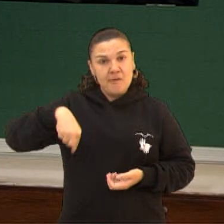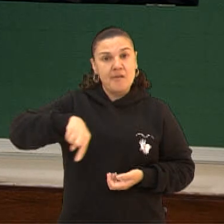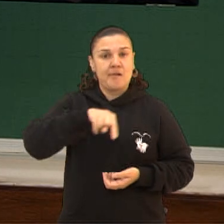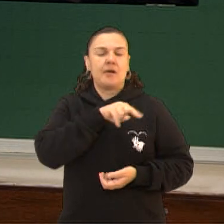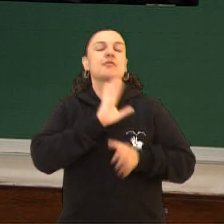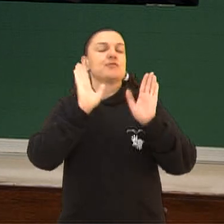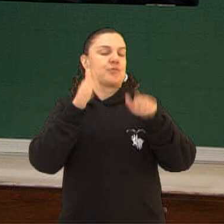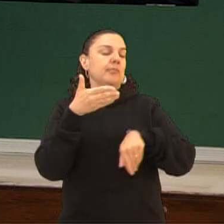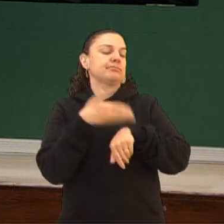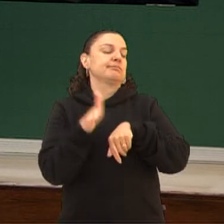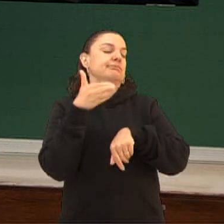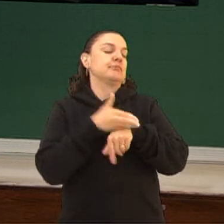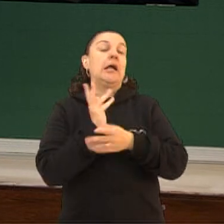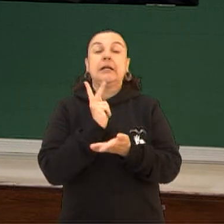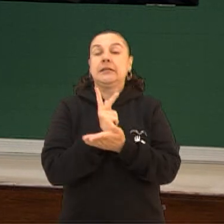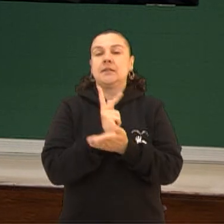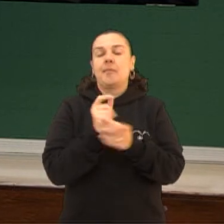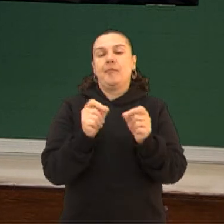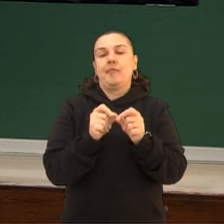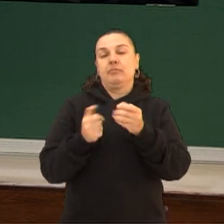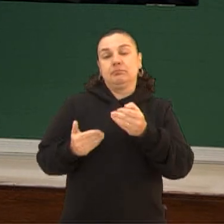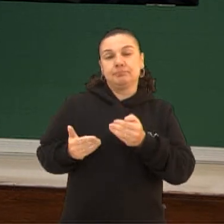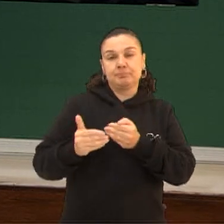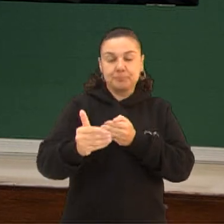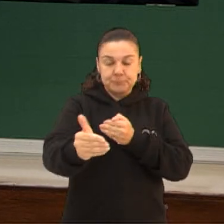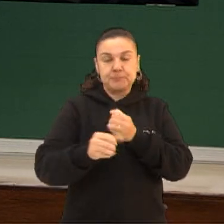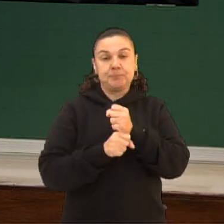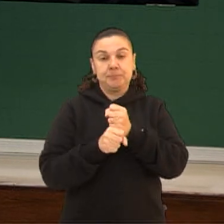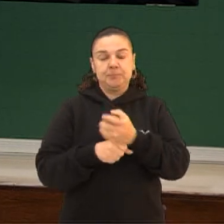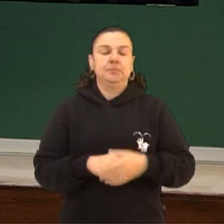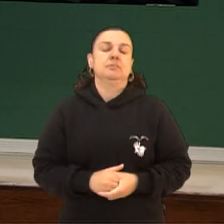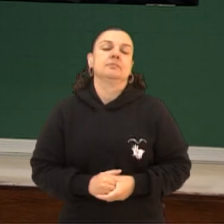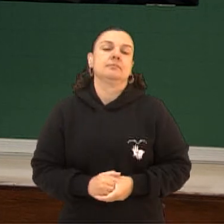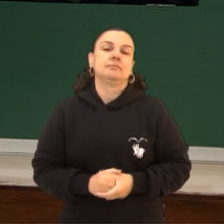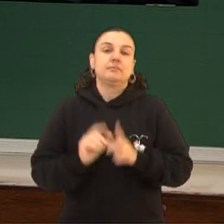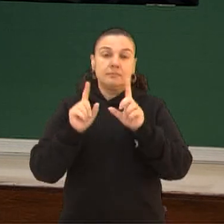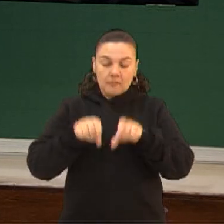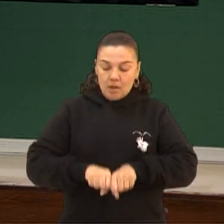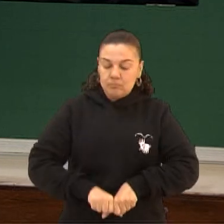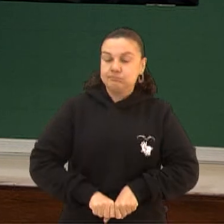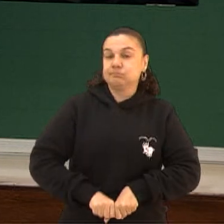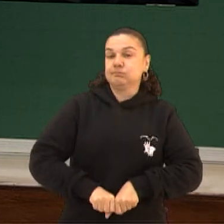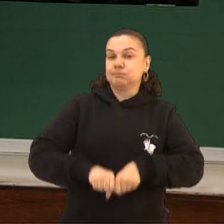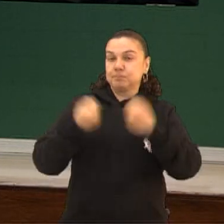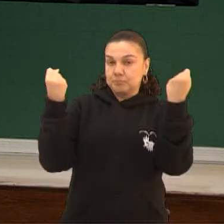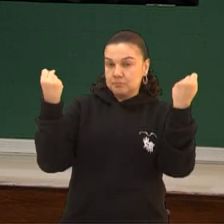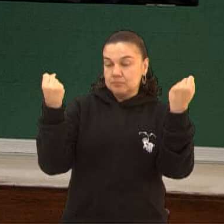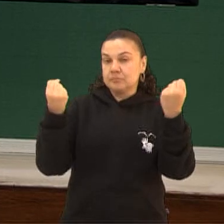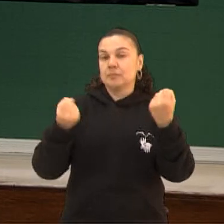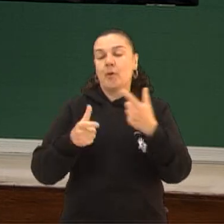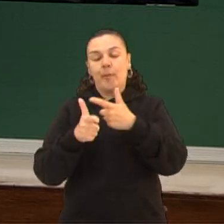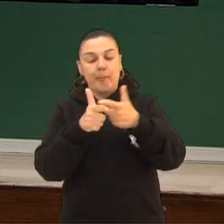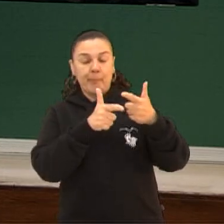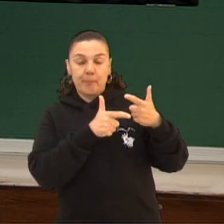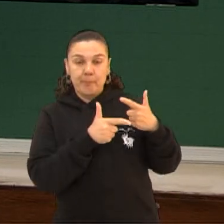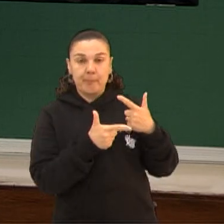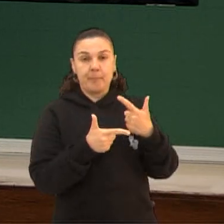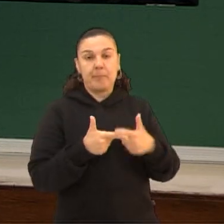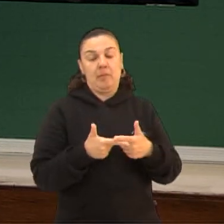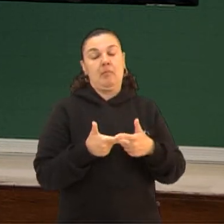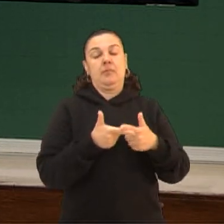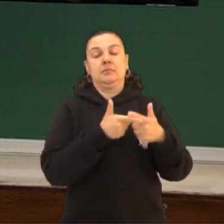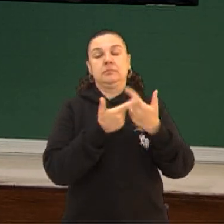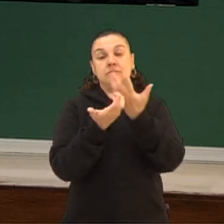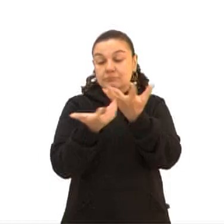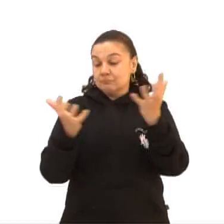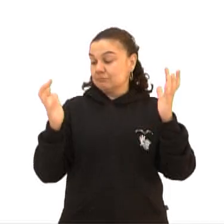temos praticado, né? Aqui nós temos praticado durante muito tempo e que levou à irrupção, ao surgimento de todos esses problemas